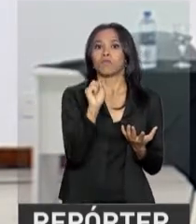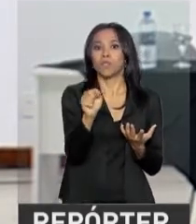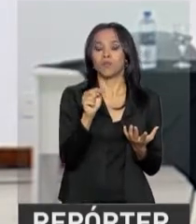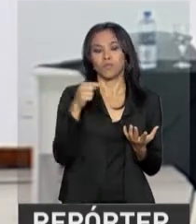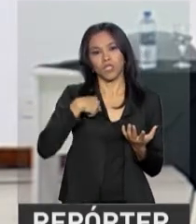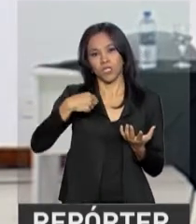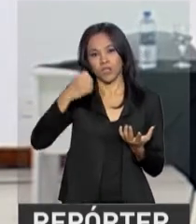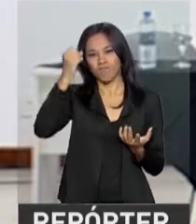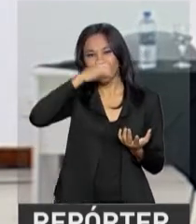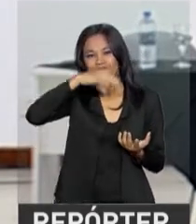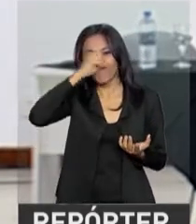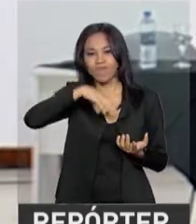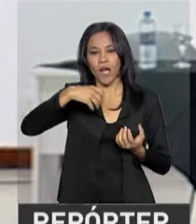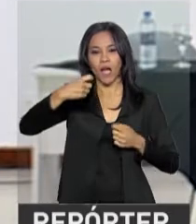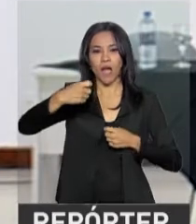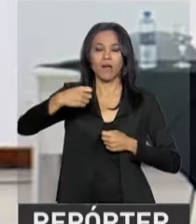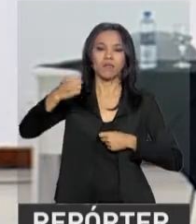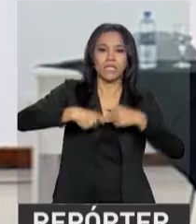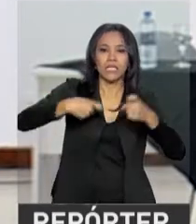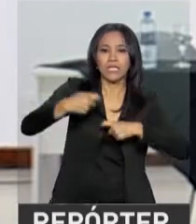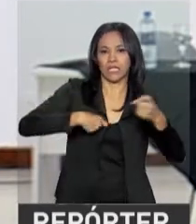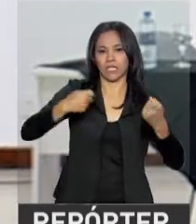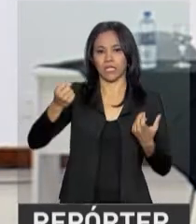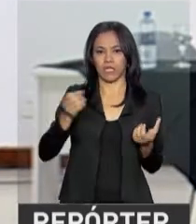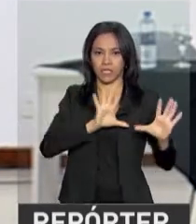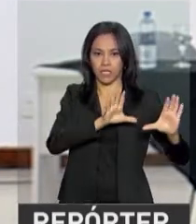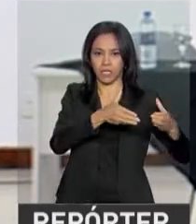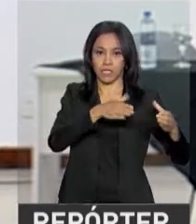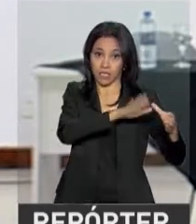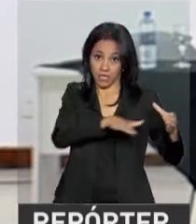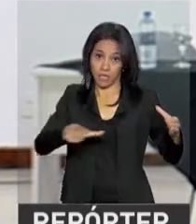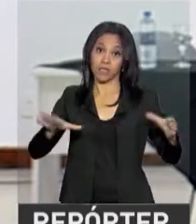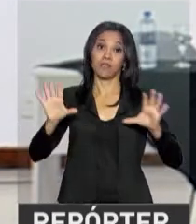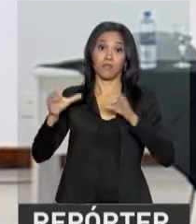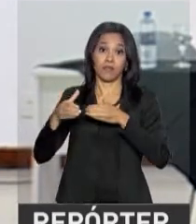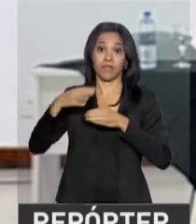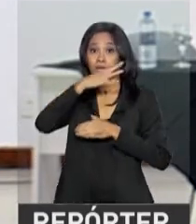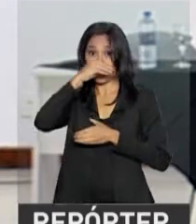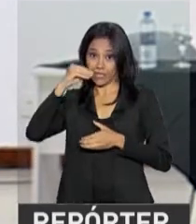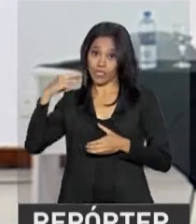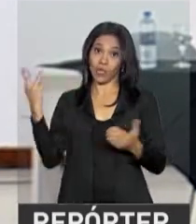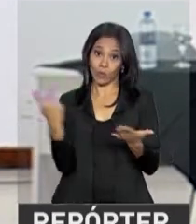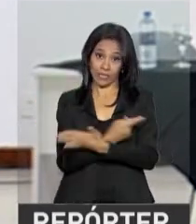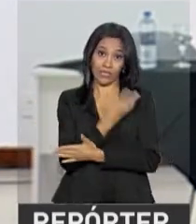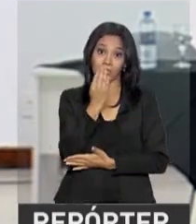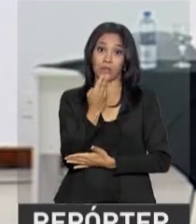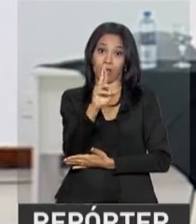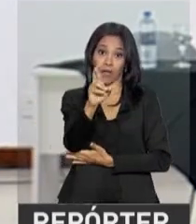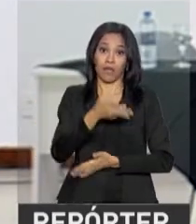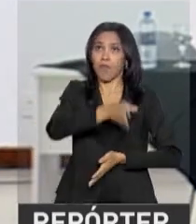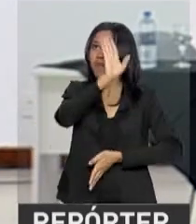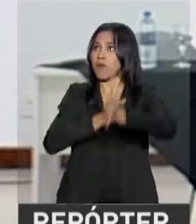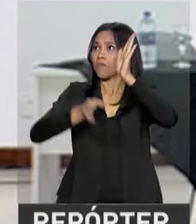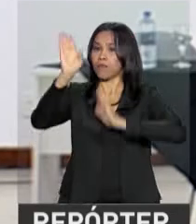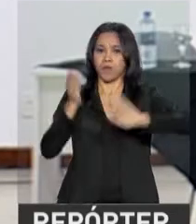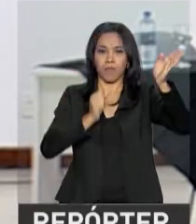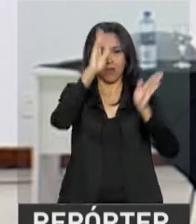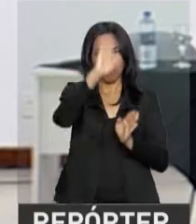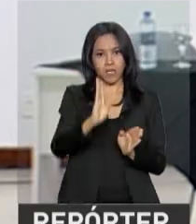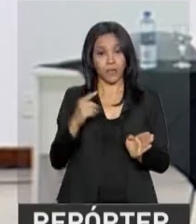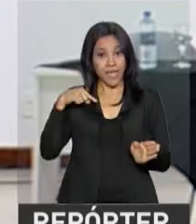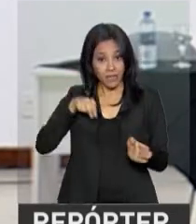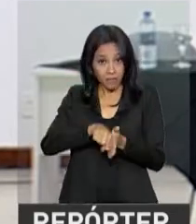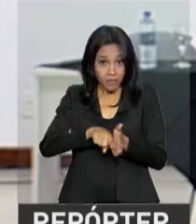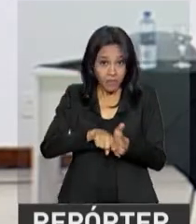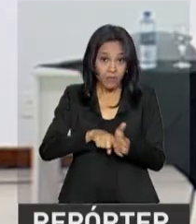crianças e adolescentes em rodovias federais de todo o país lembrando que em 2015 e 2016 o estudo